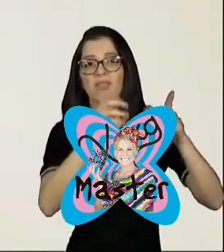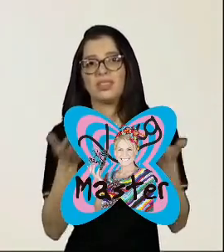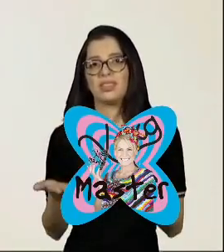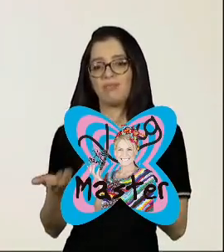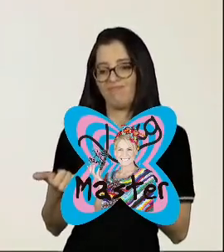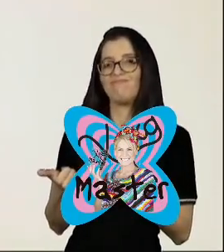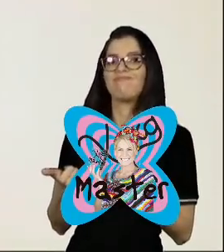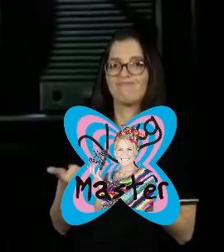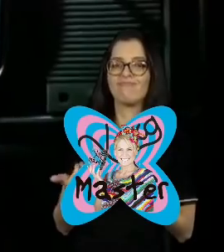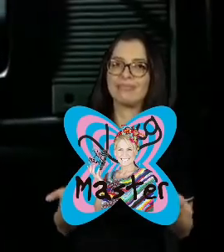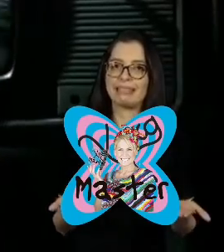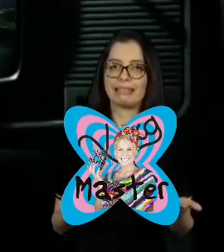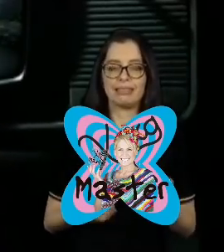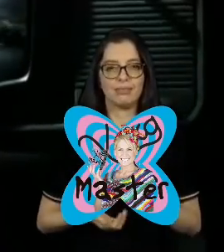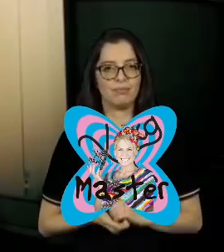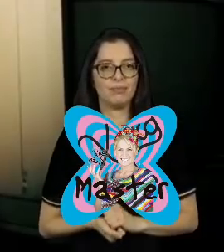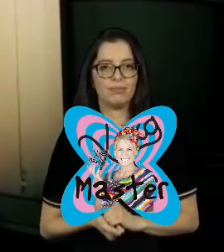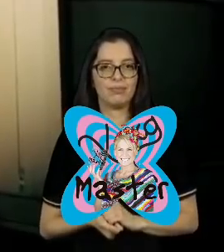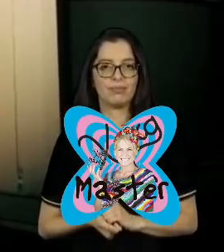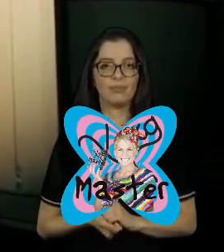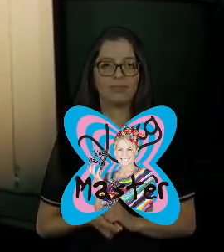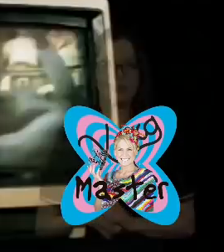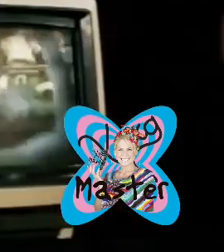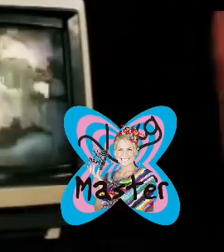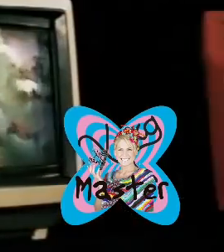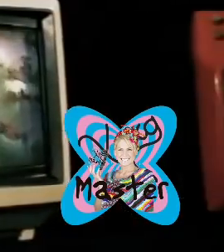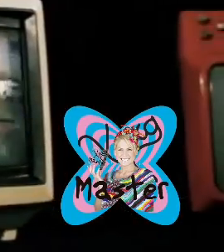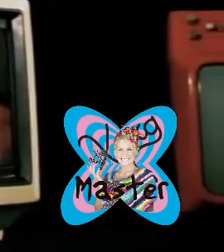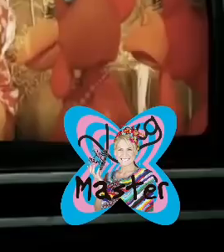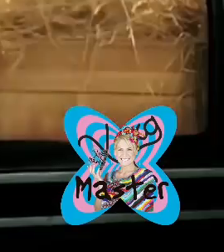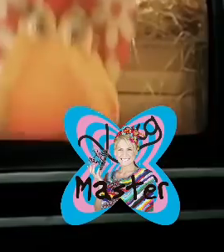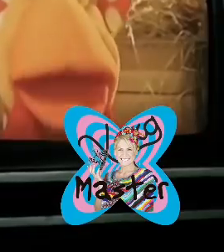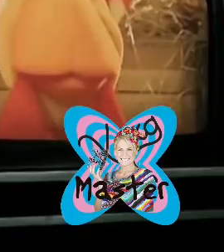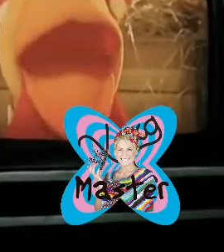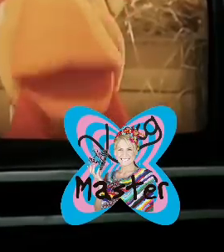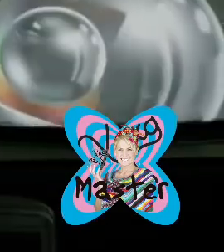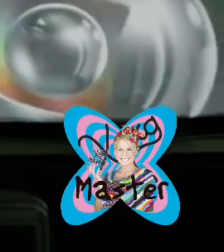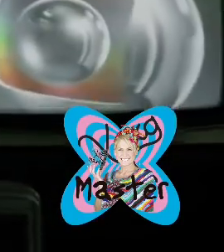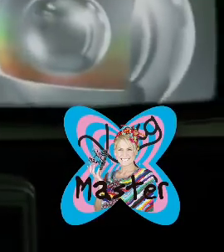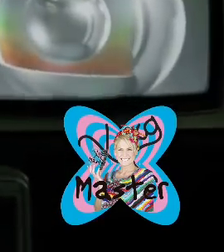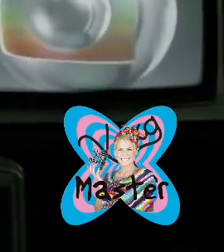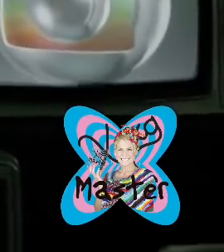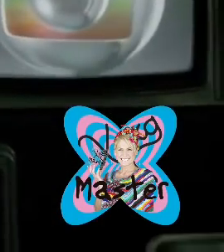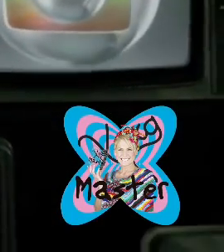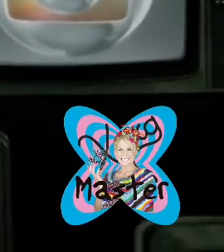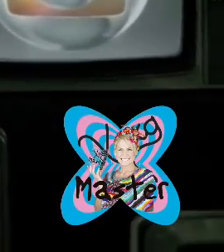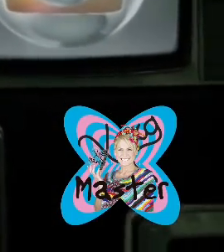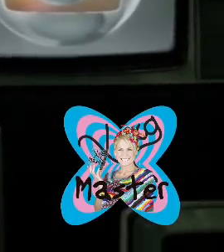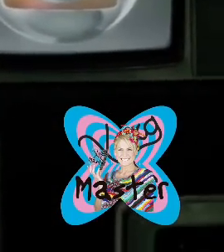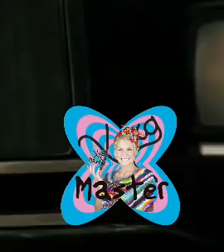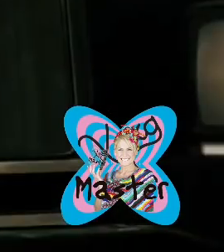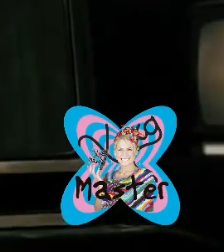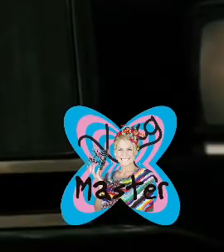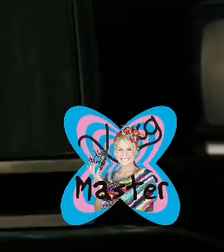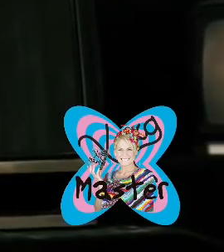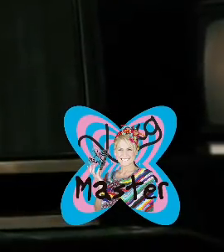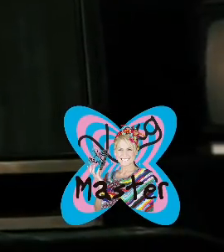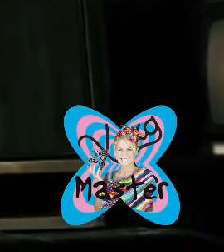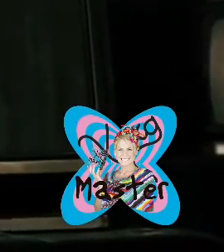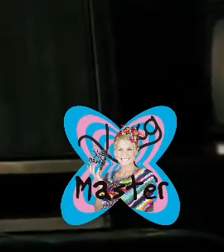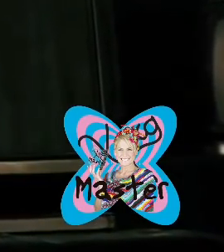as outras mídias o e multicultural com você esse rádio e televisão cultura